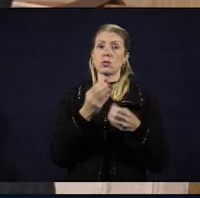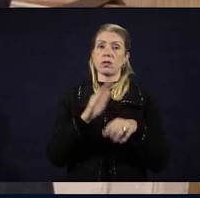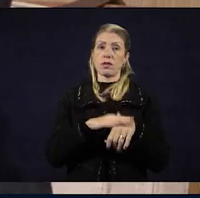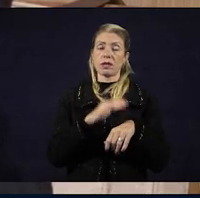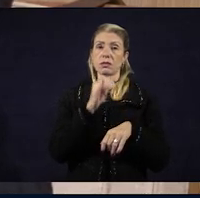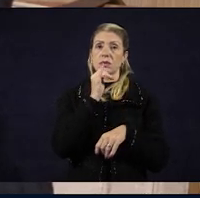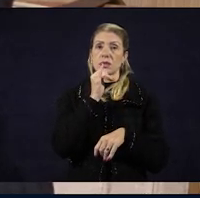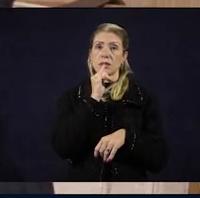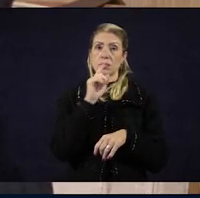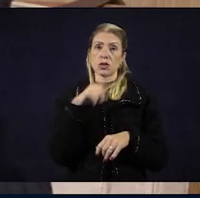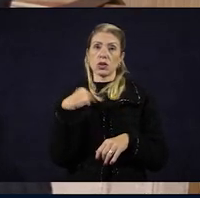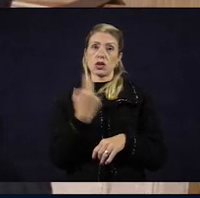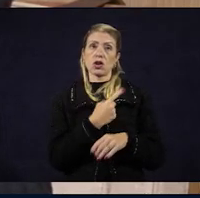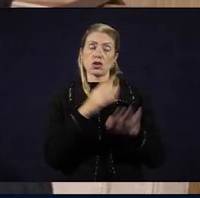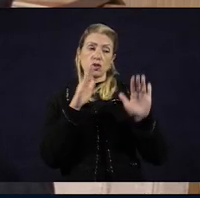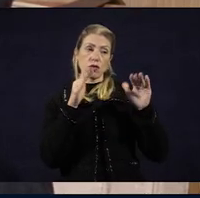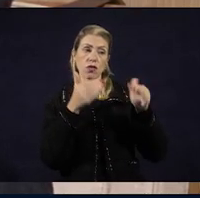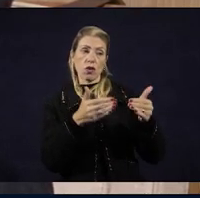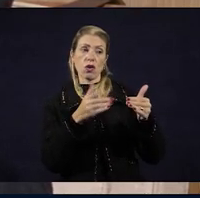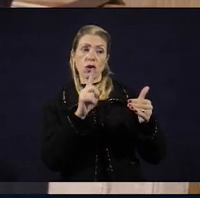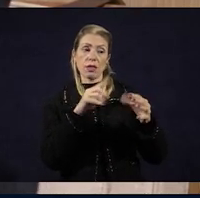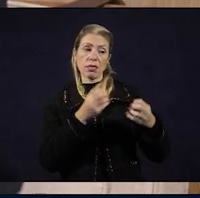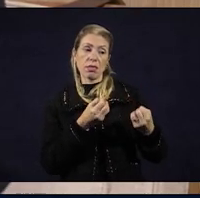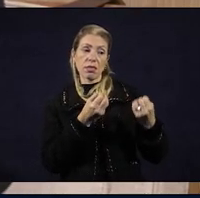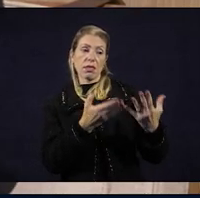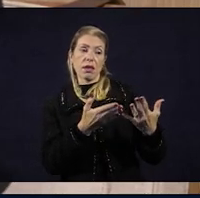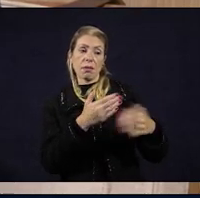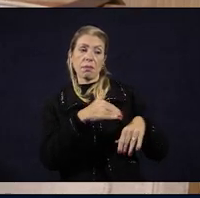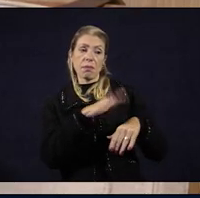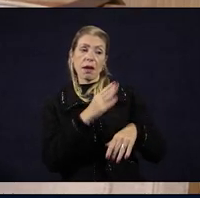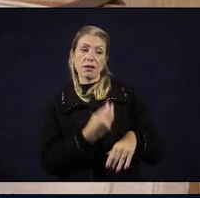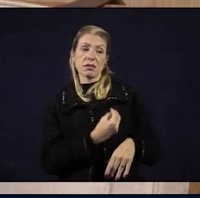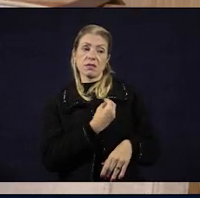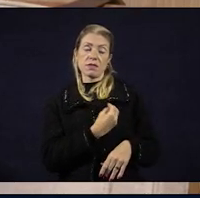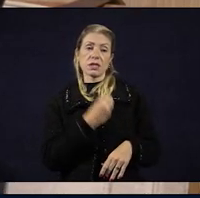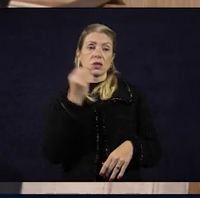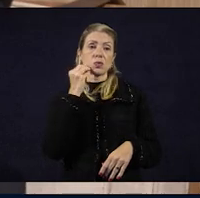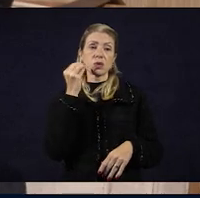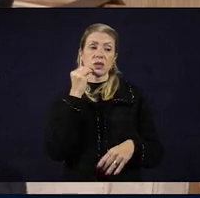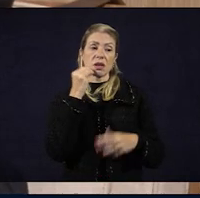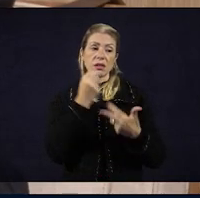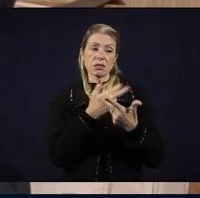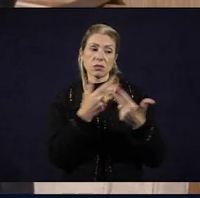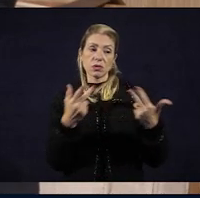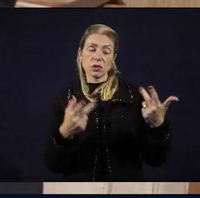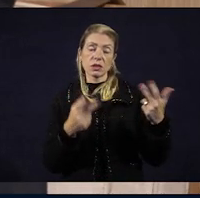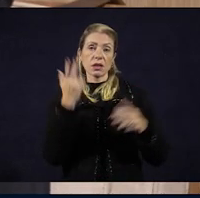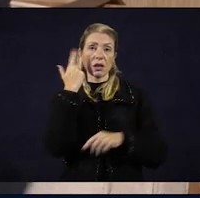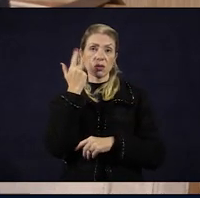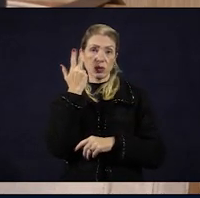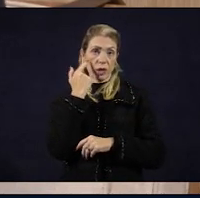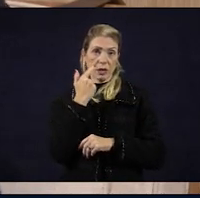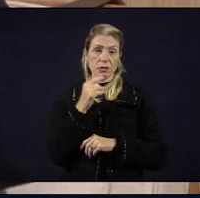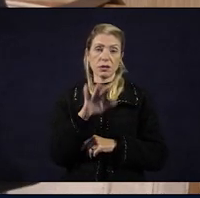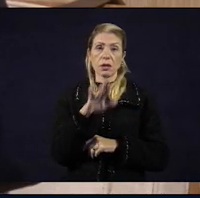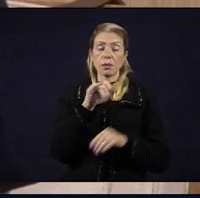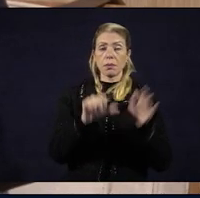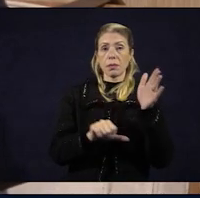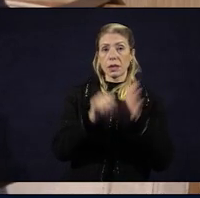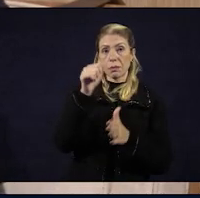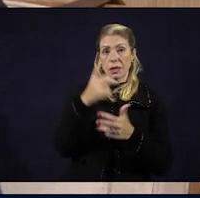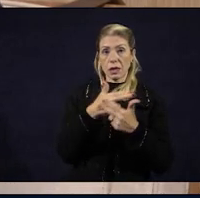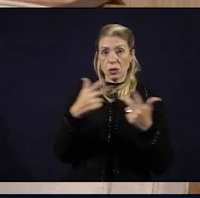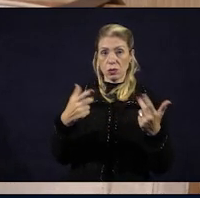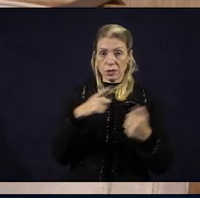nosso foco é dar mais vida mais produtividade é os recursos naturais então primeira coisa